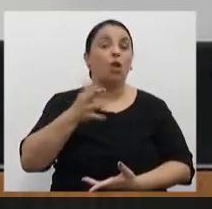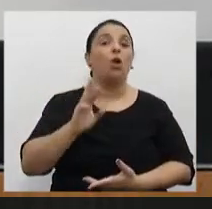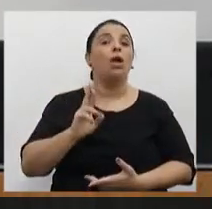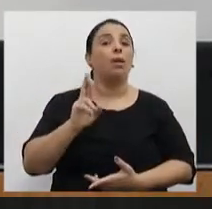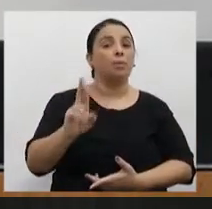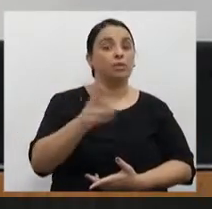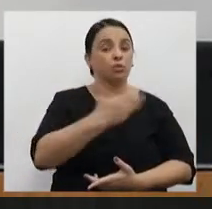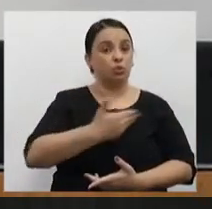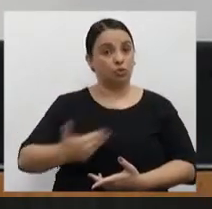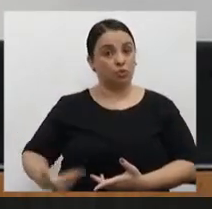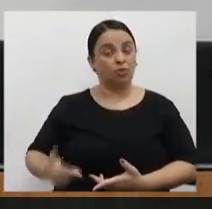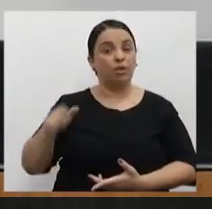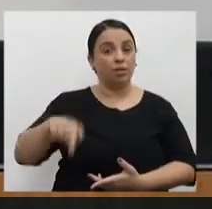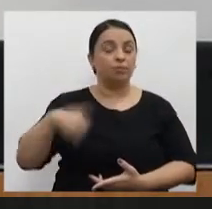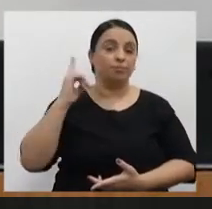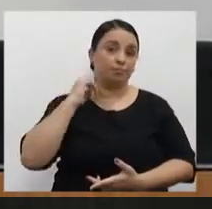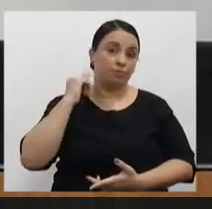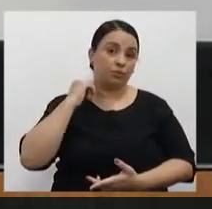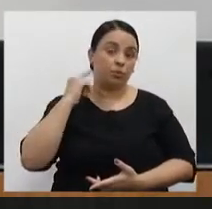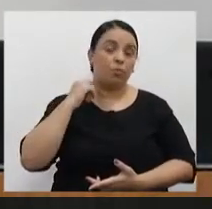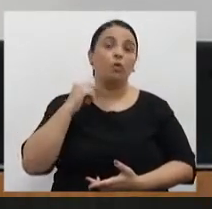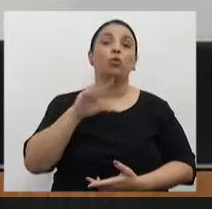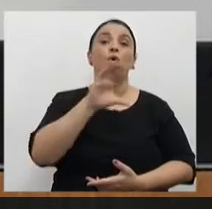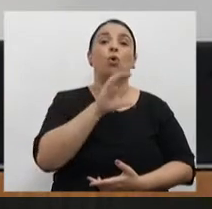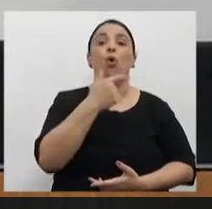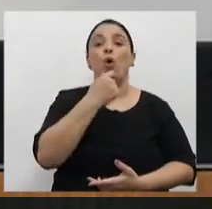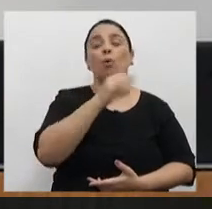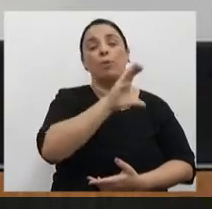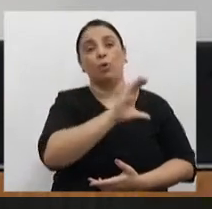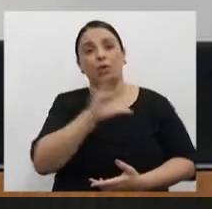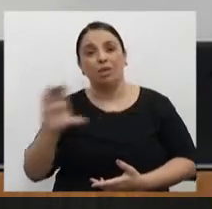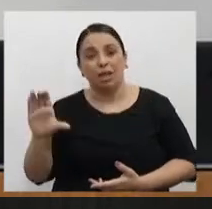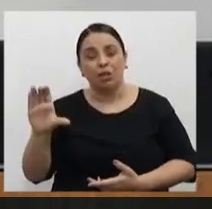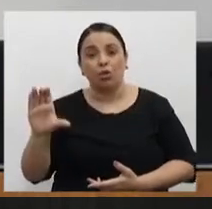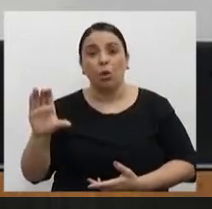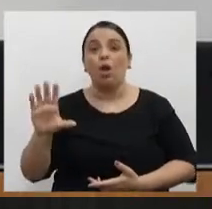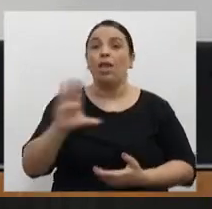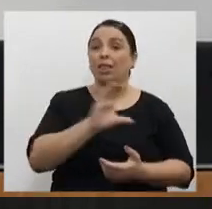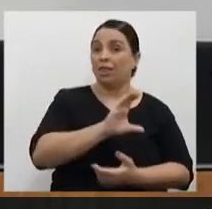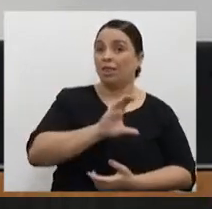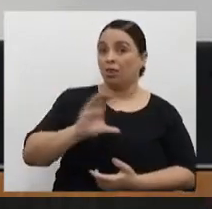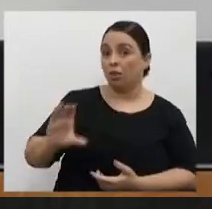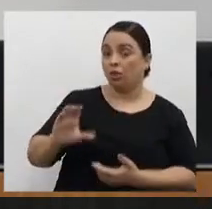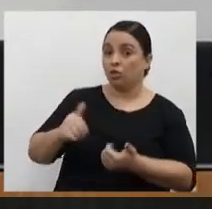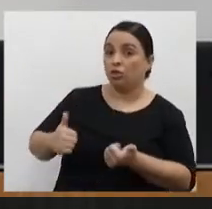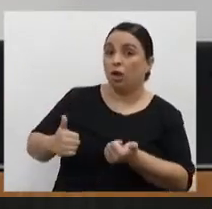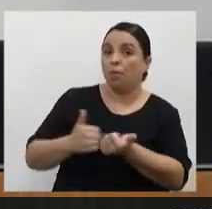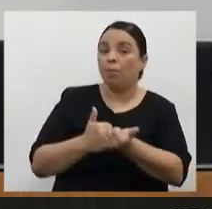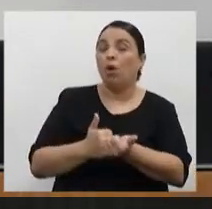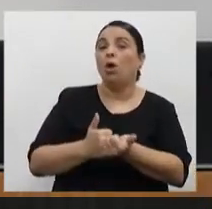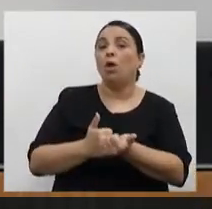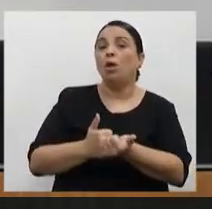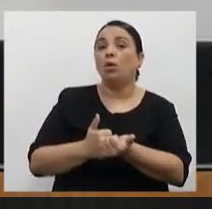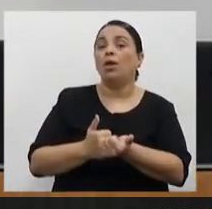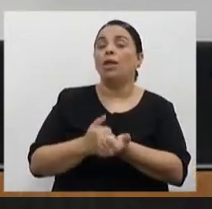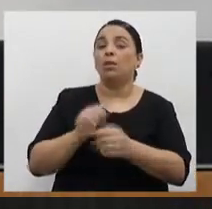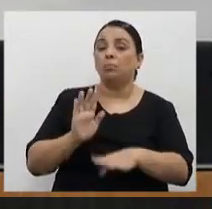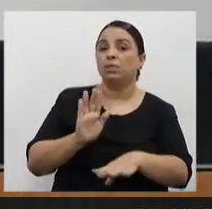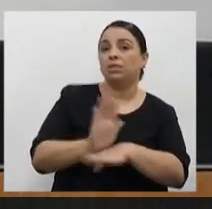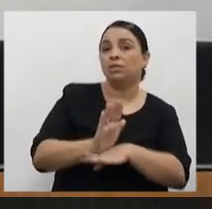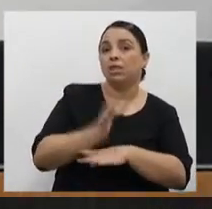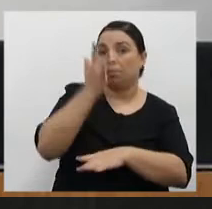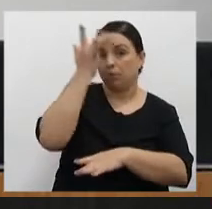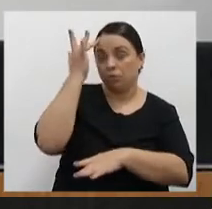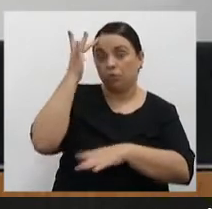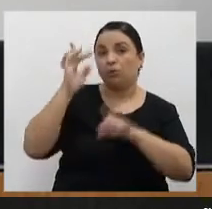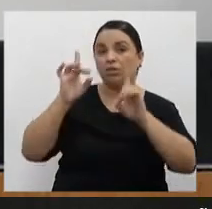Estado, nosso coordenador da Coordenadoria Especial de Apoio e Assistência à Pessoa com Deficiência, Wesley